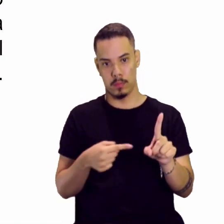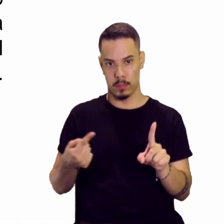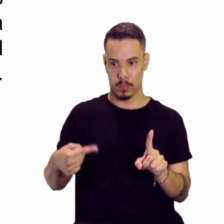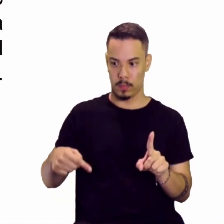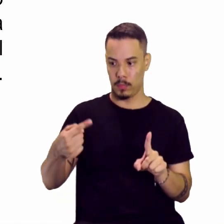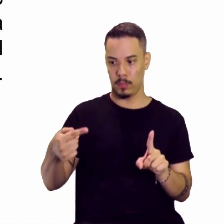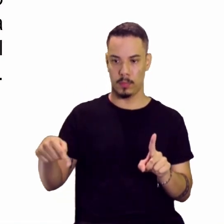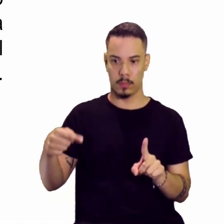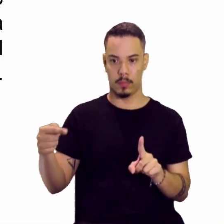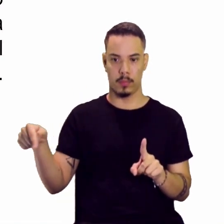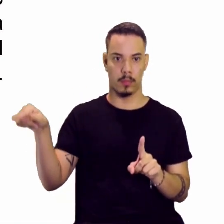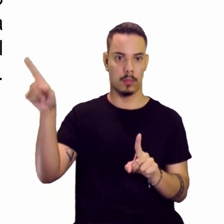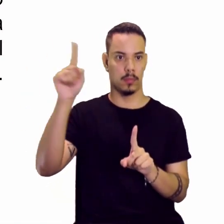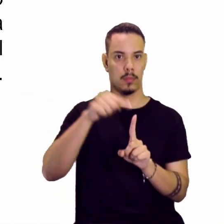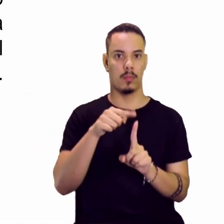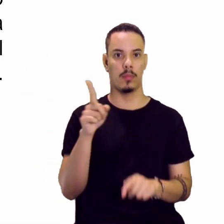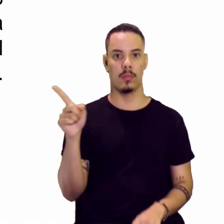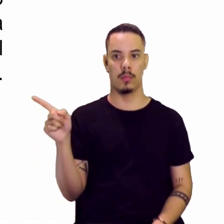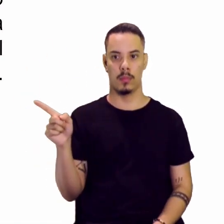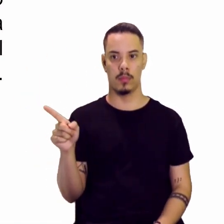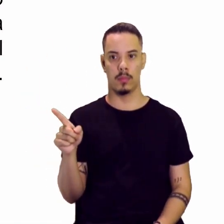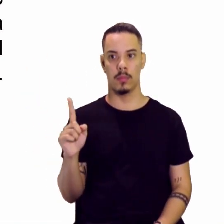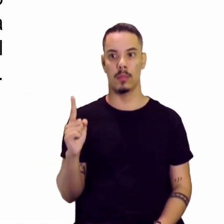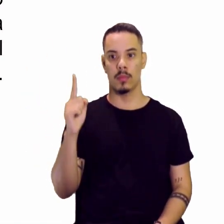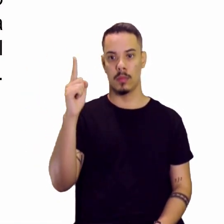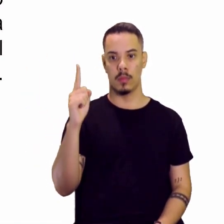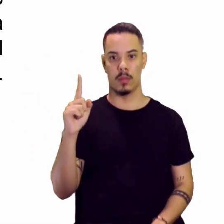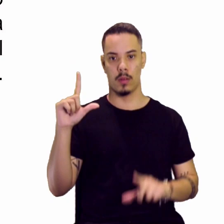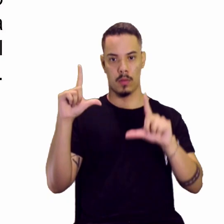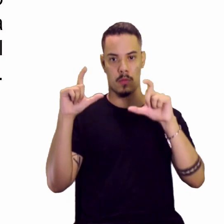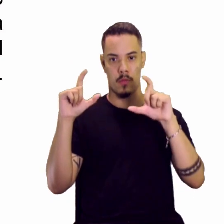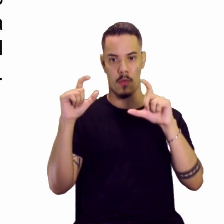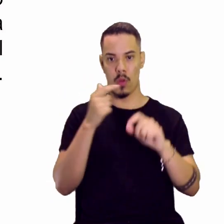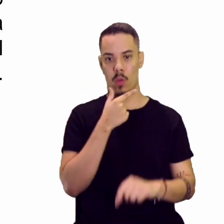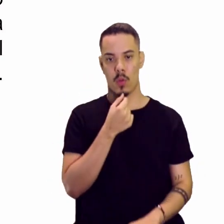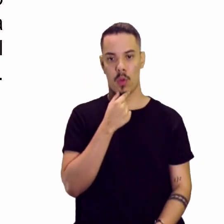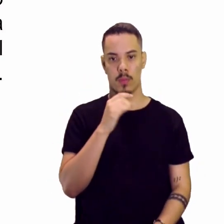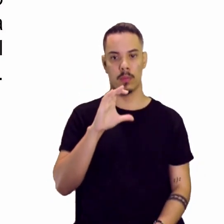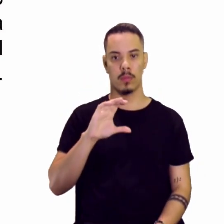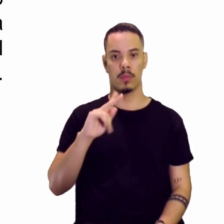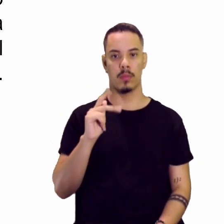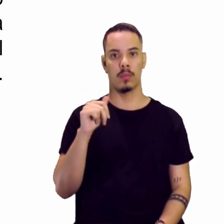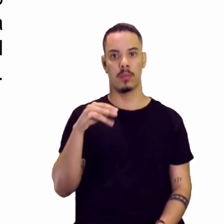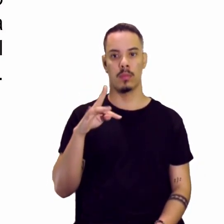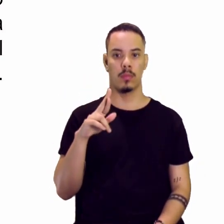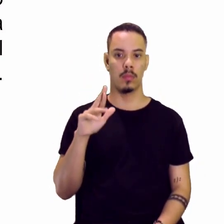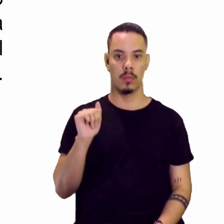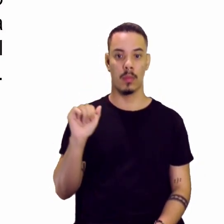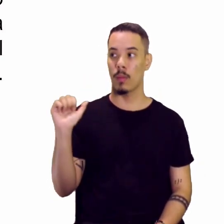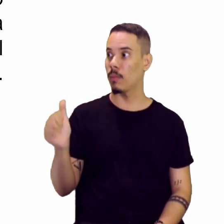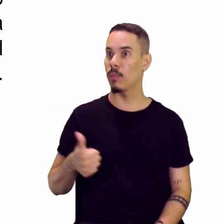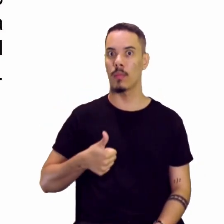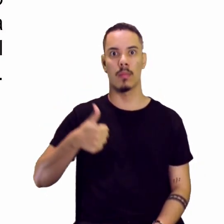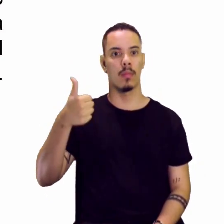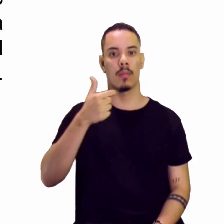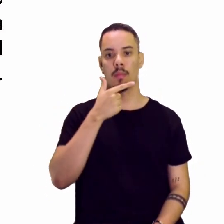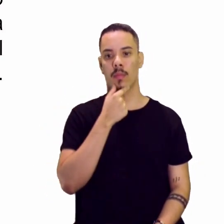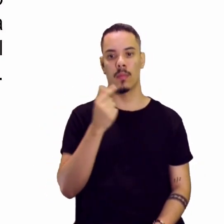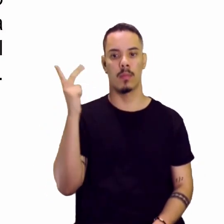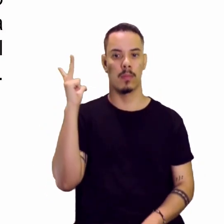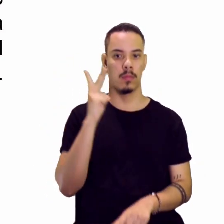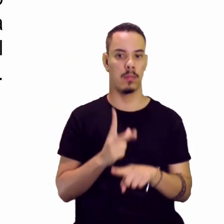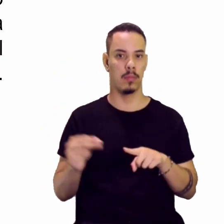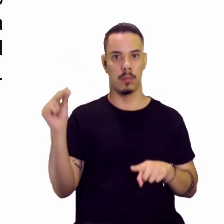vermelho onde largou, né? O Chanter, aqui, uma foto dele aí, se tornou o primeiro tailandês a vencer no Mundial de